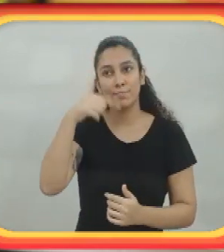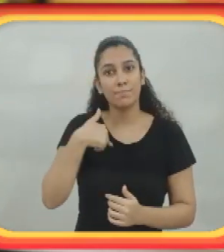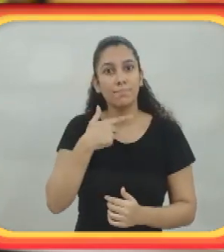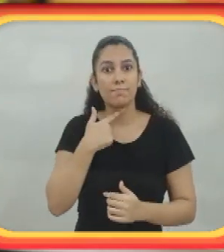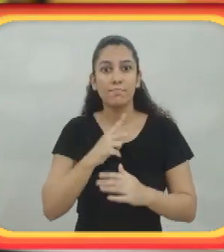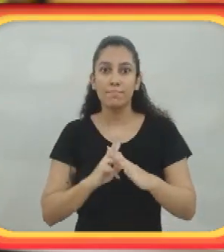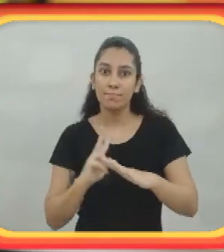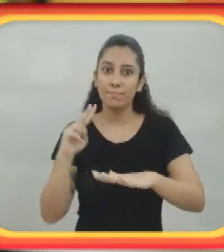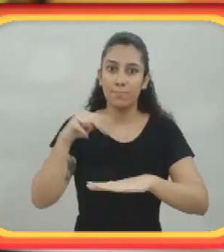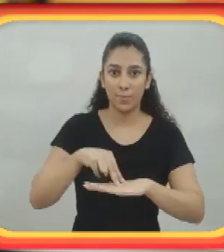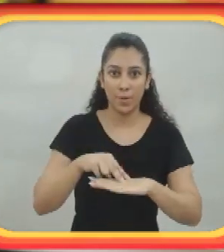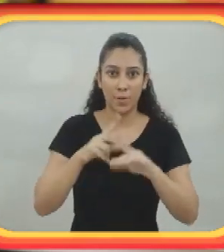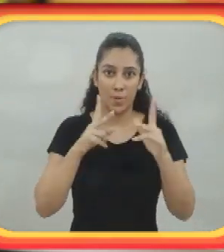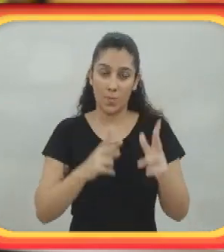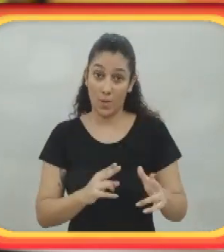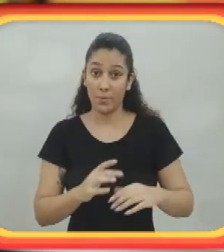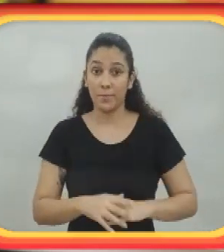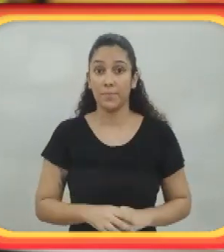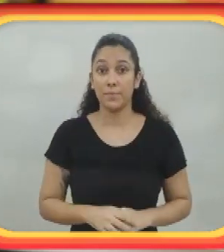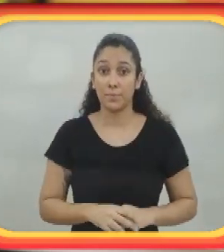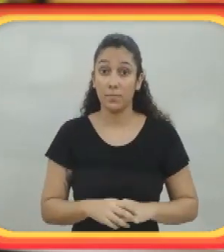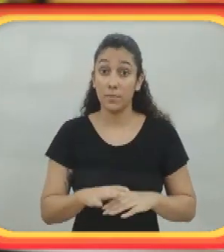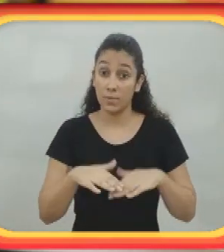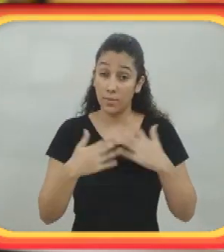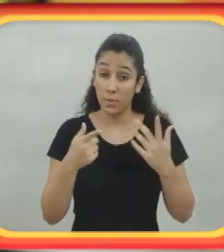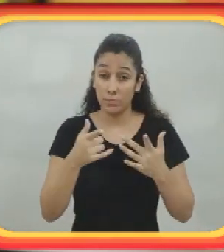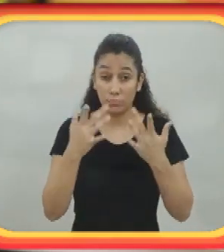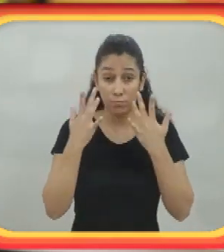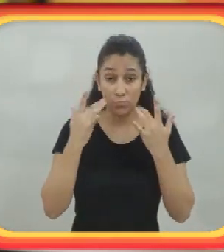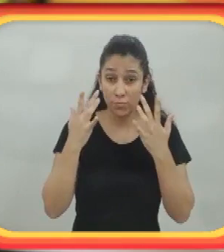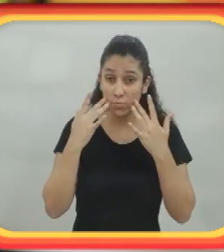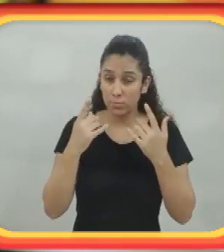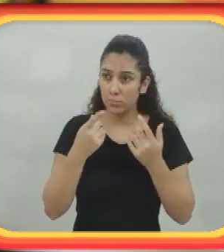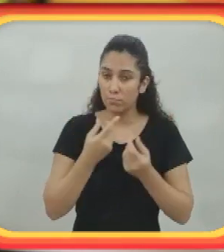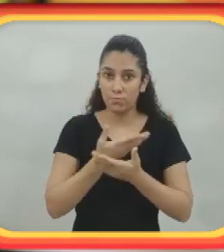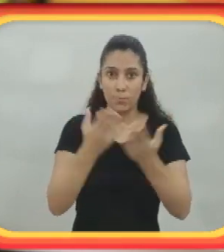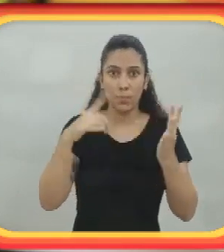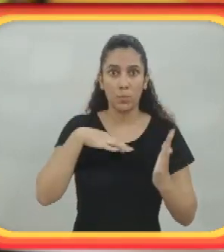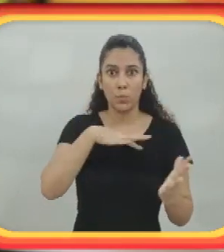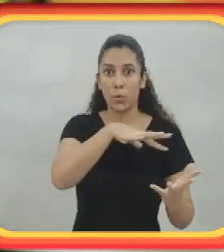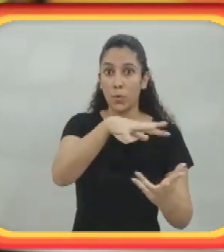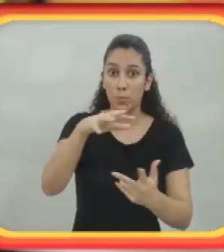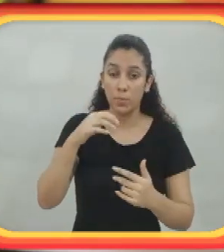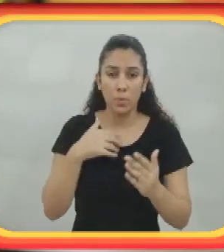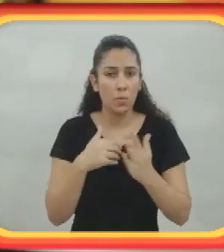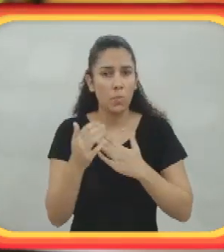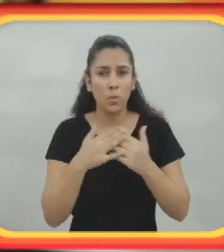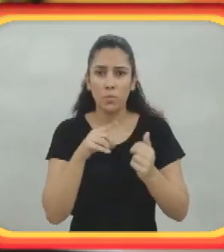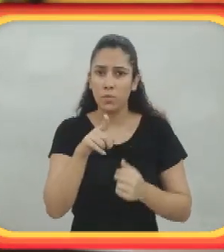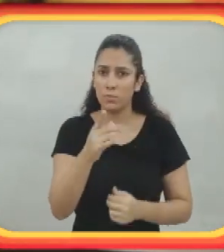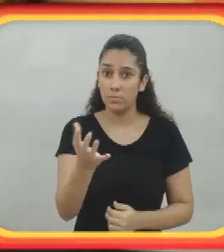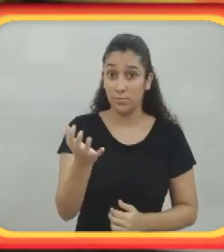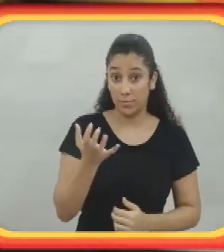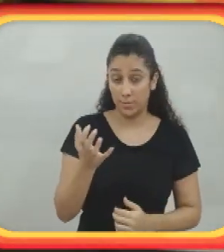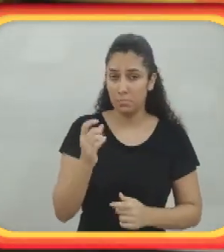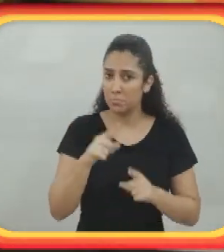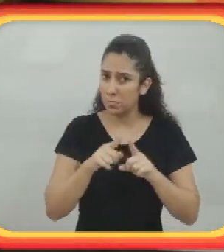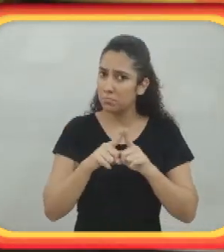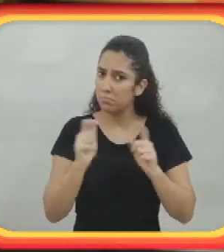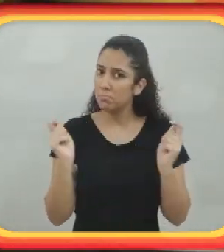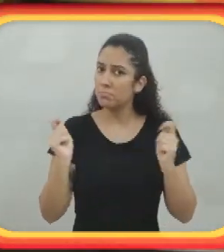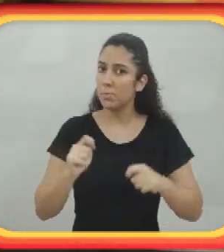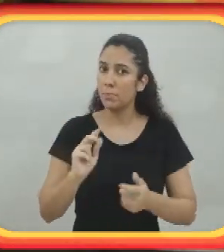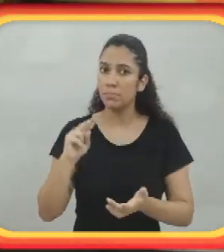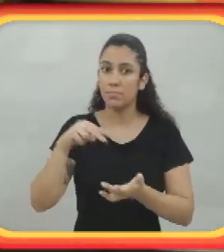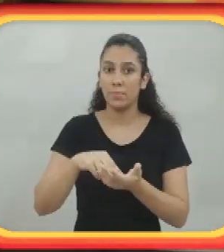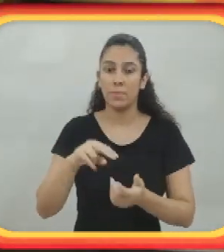cantora lírica que tinha o grande sonho de sair do mar e se apresentar em um